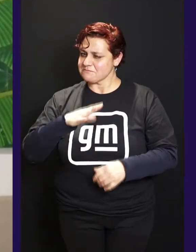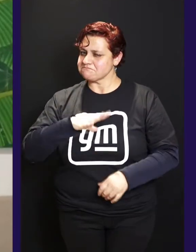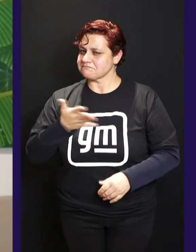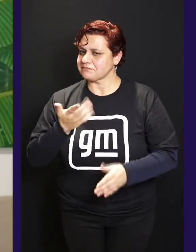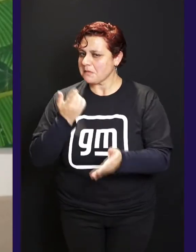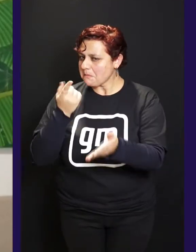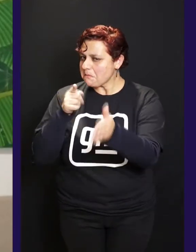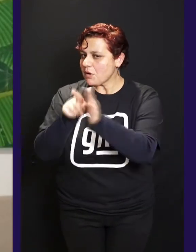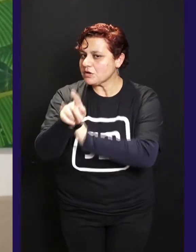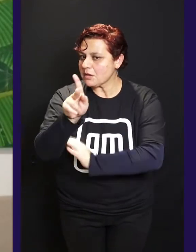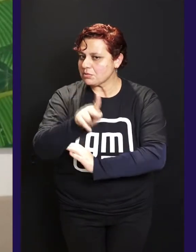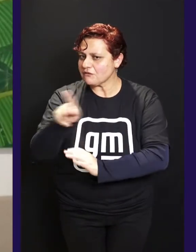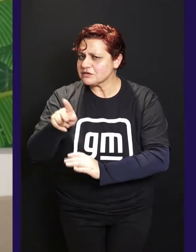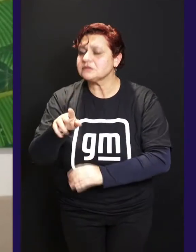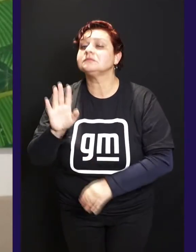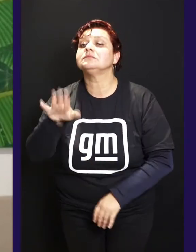trans,